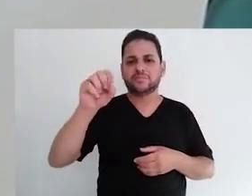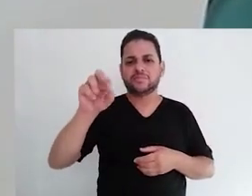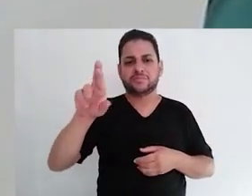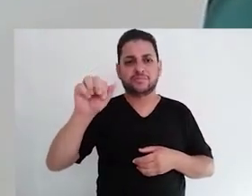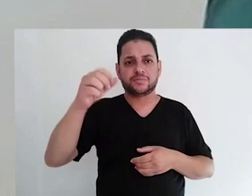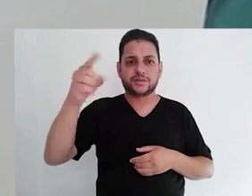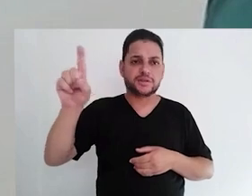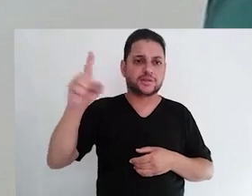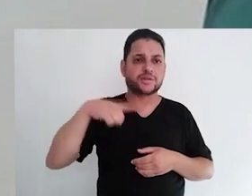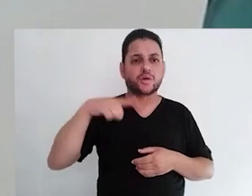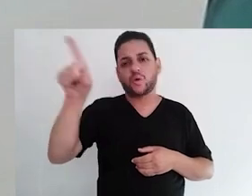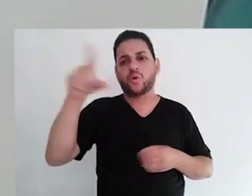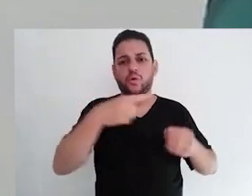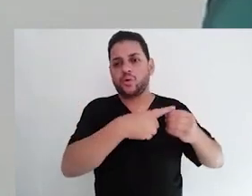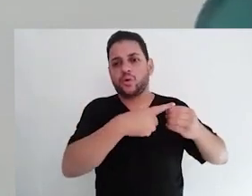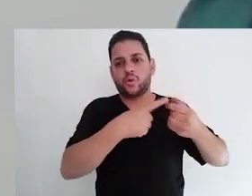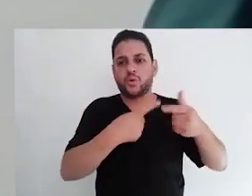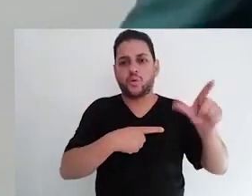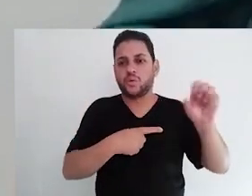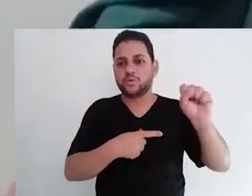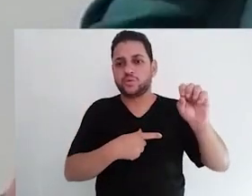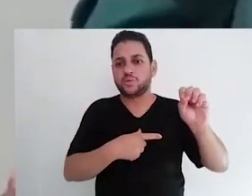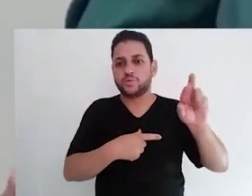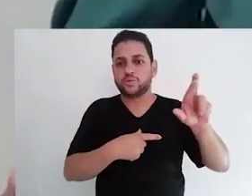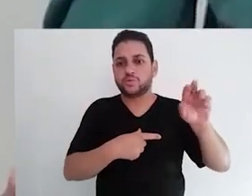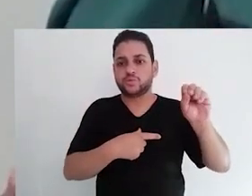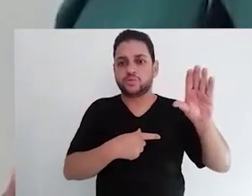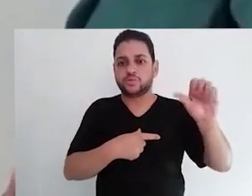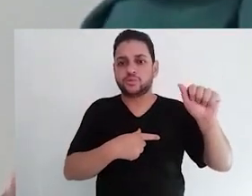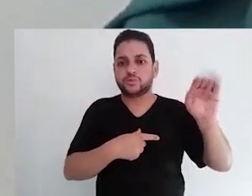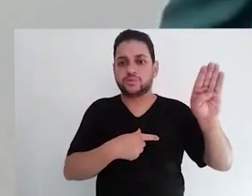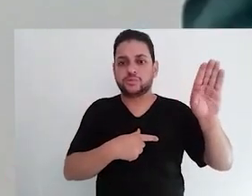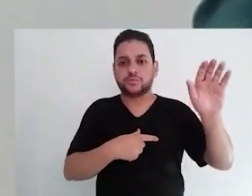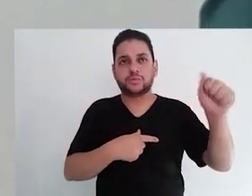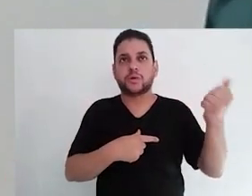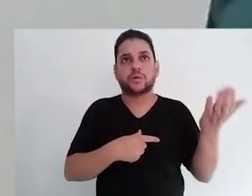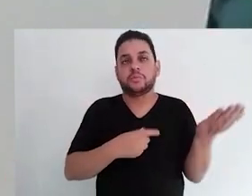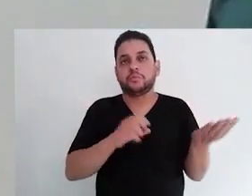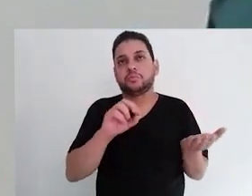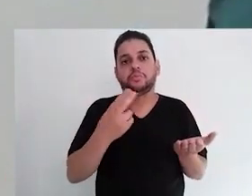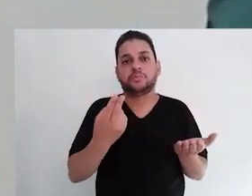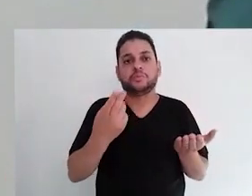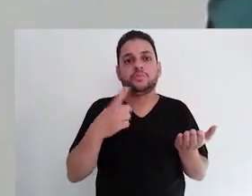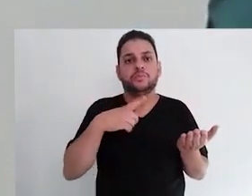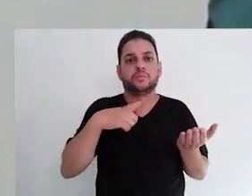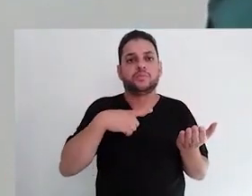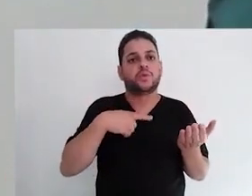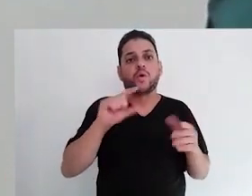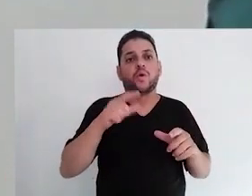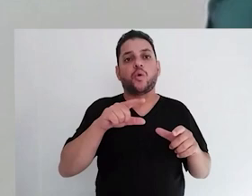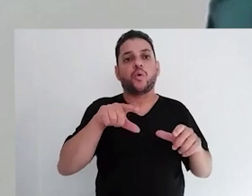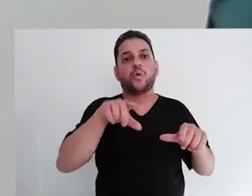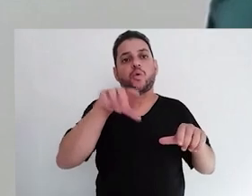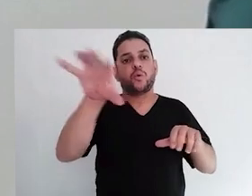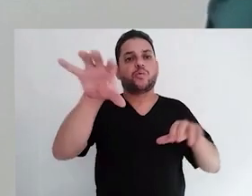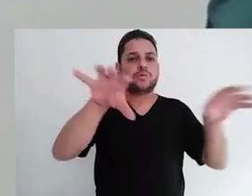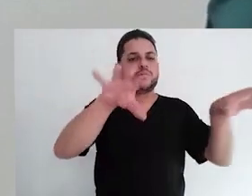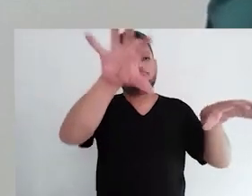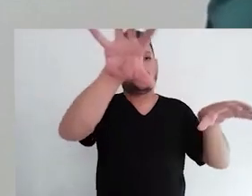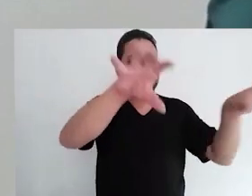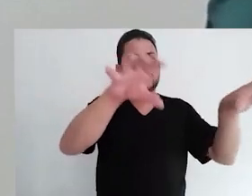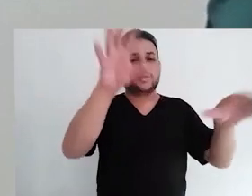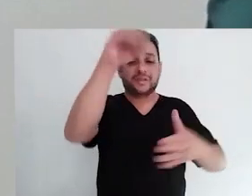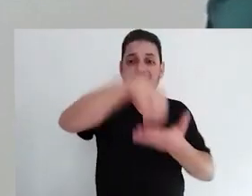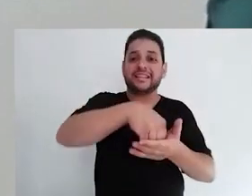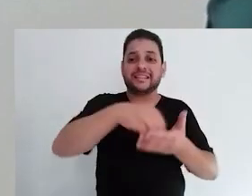tem em Sorocaba hoje, com o que a gente vislumbra em subseções menores que tem Gevas dentro do estado de São Paulo